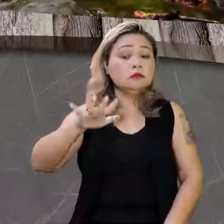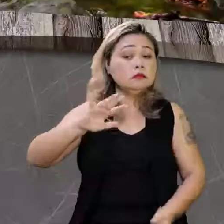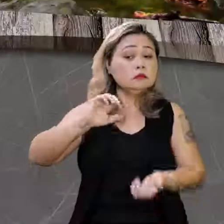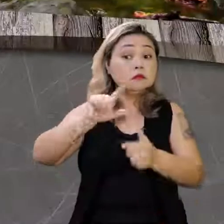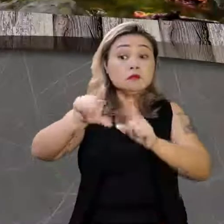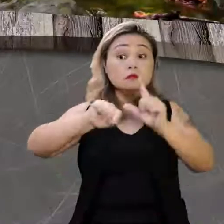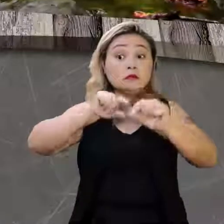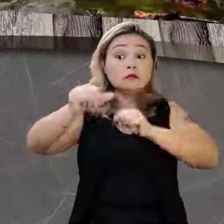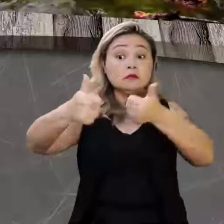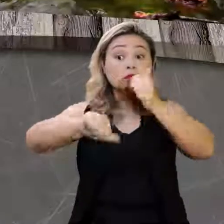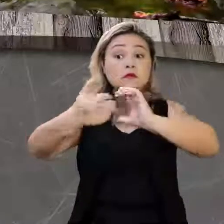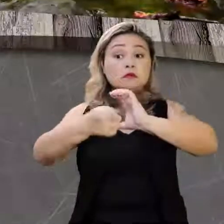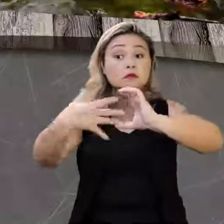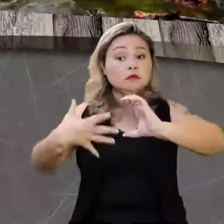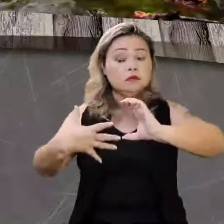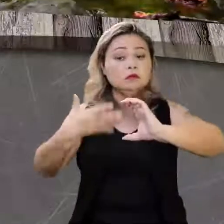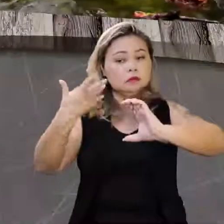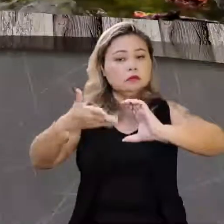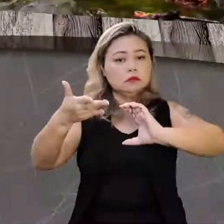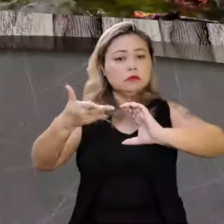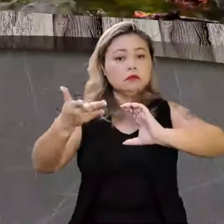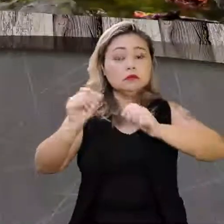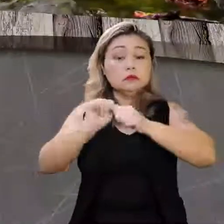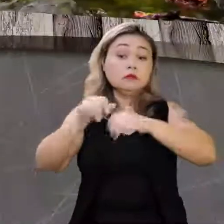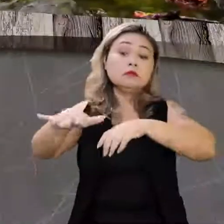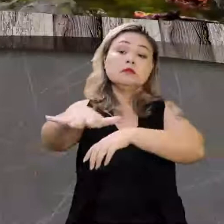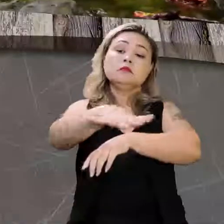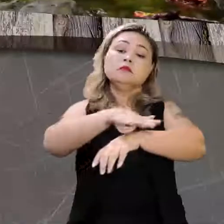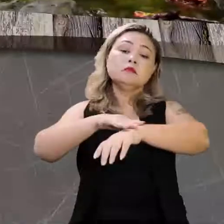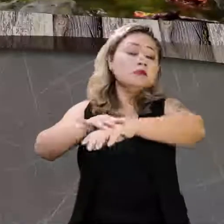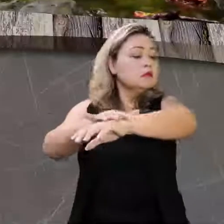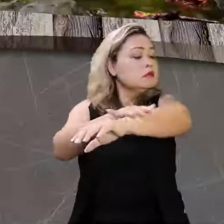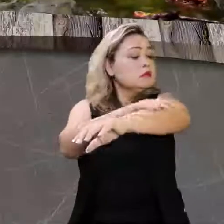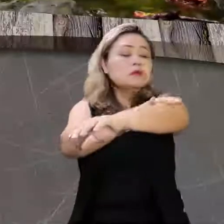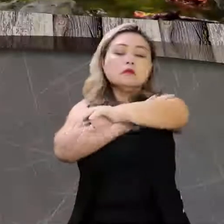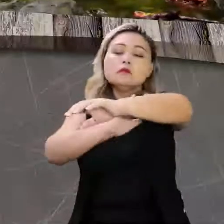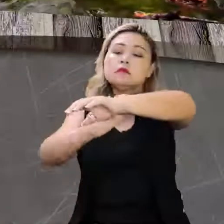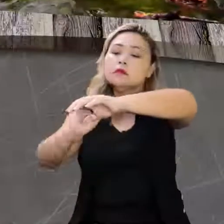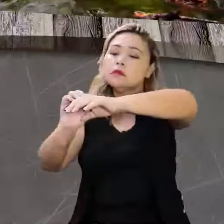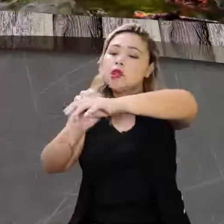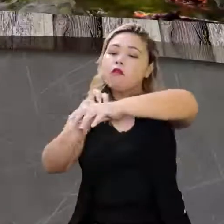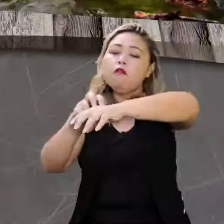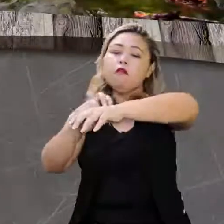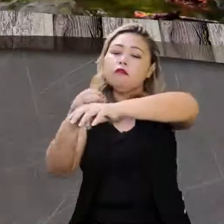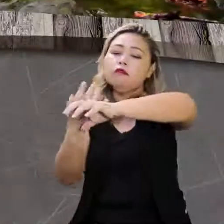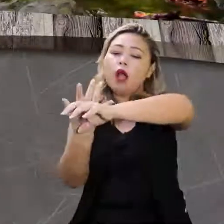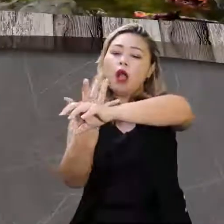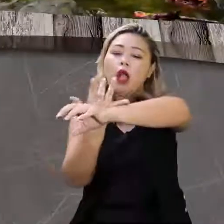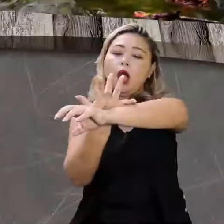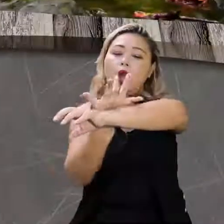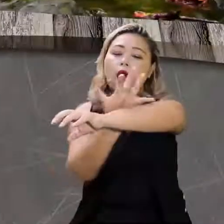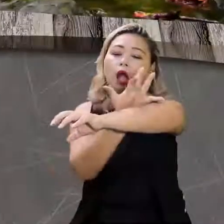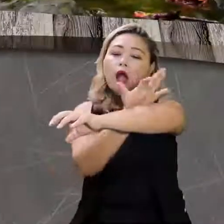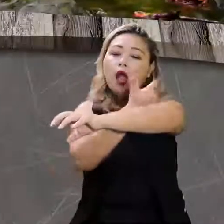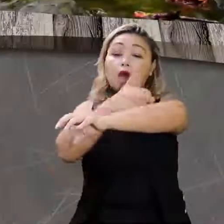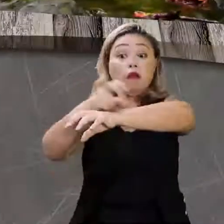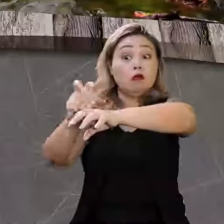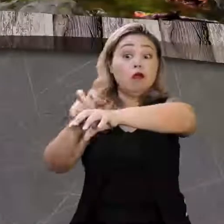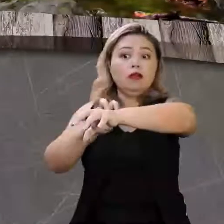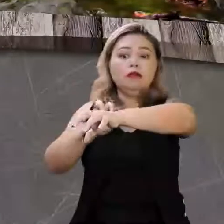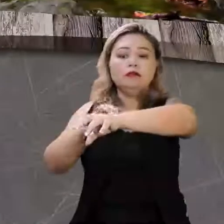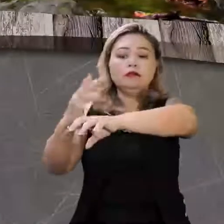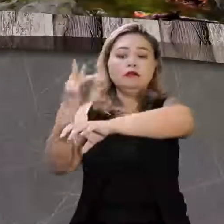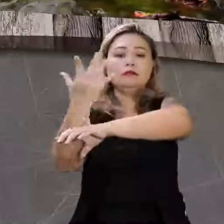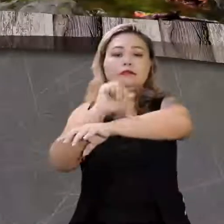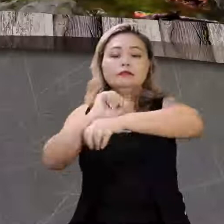foi selecionado, foi essa característica que favoreceu. Vamos dizer que seja uma área de vegetação exuberante, onde tem muita floresta, tem muito verde.